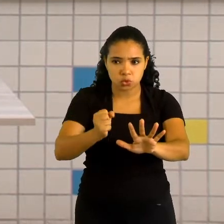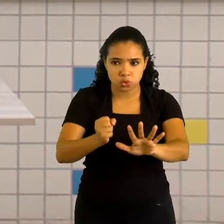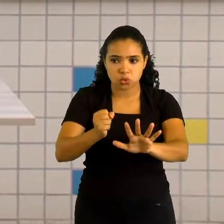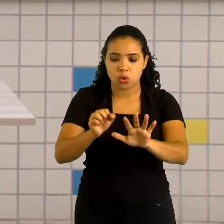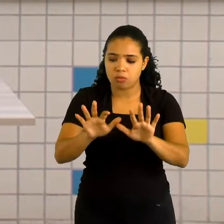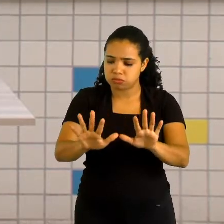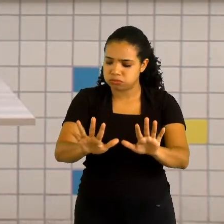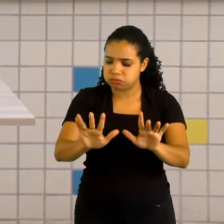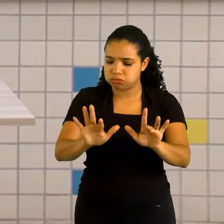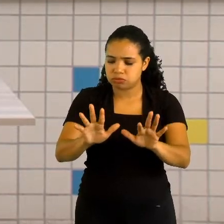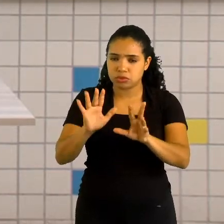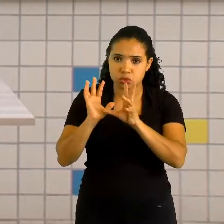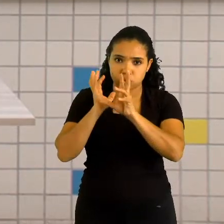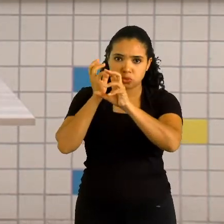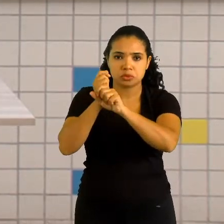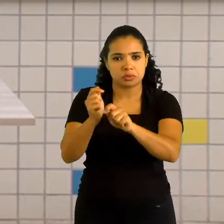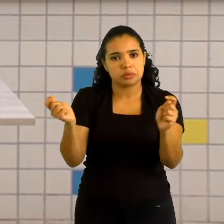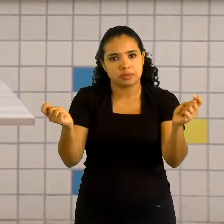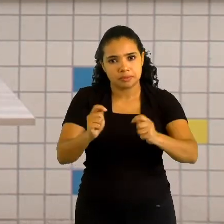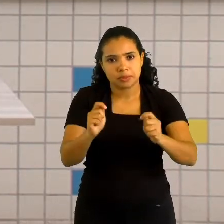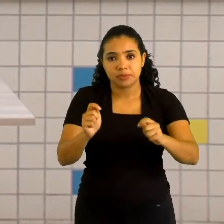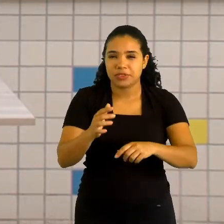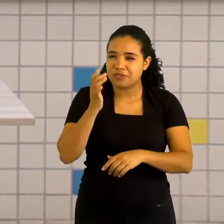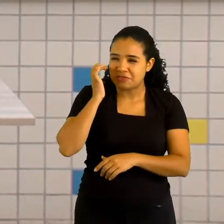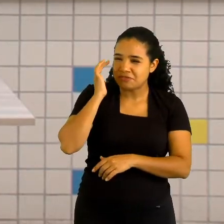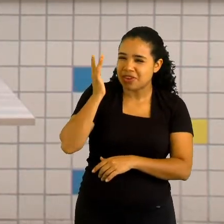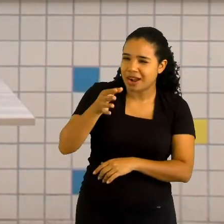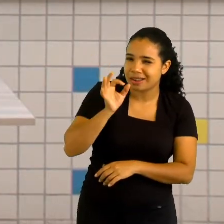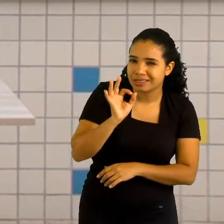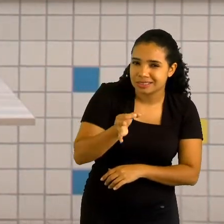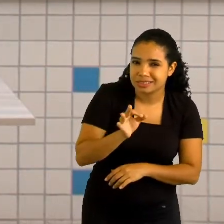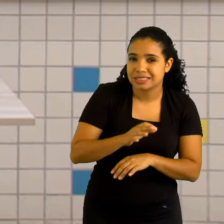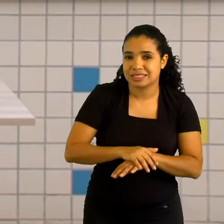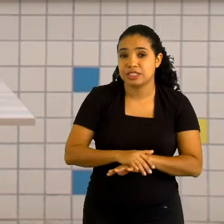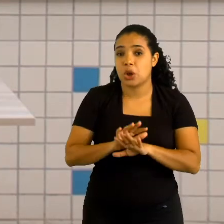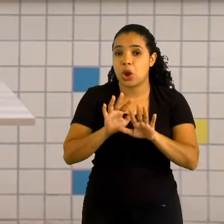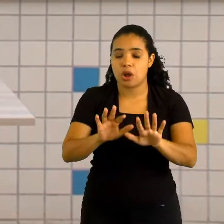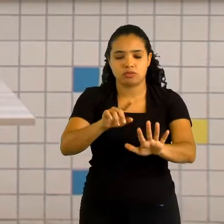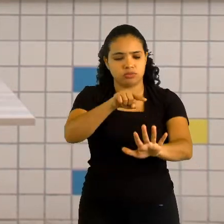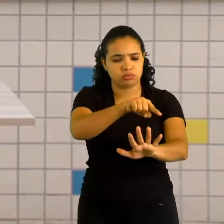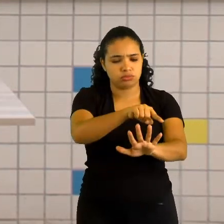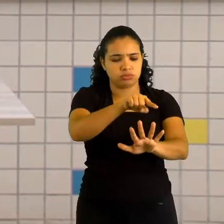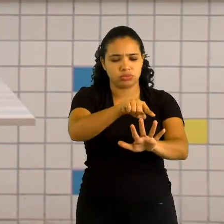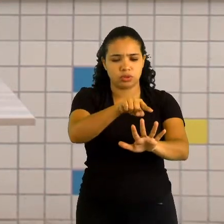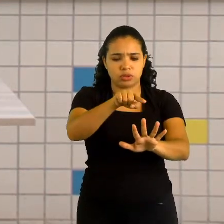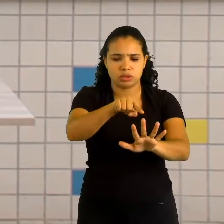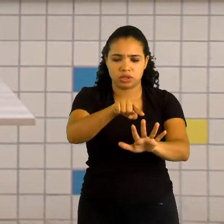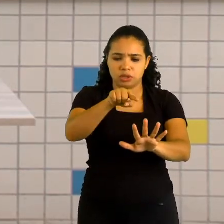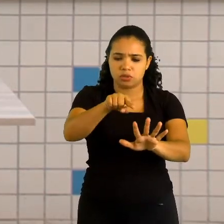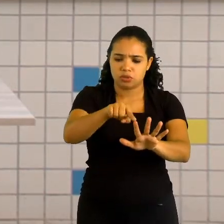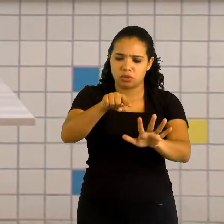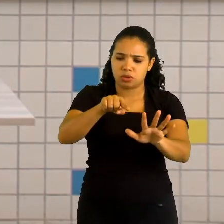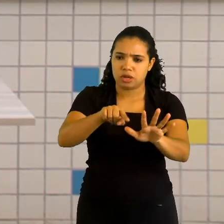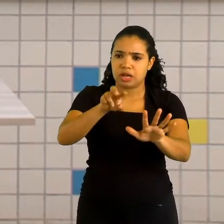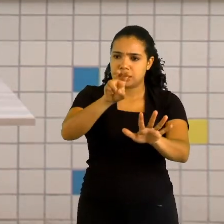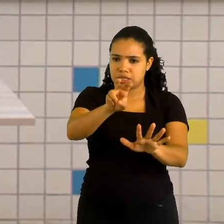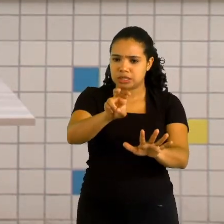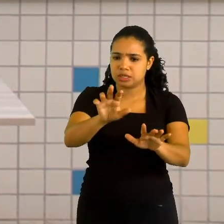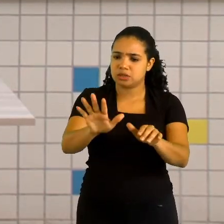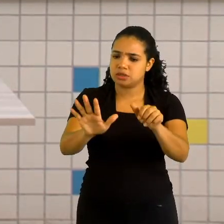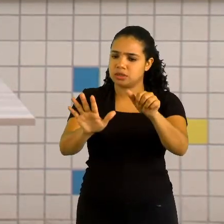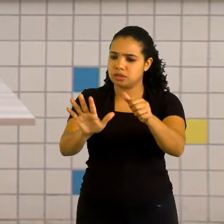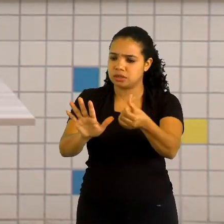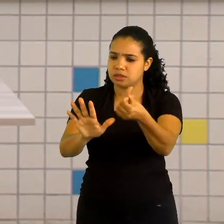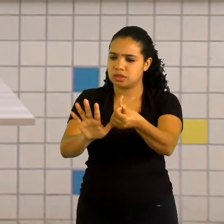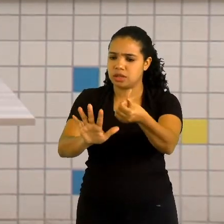o homem pudesse efetuar contagens também. Muito fácil, olha só. 1, 2, 3, 4, 5, 6, 7, 8,